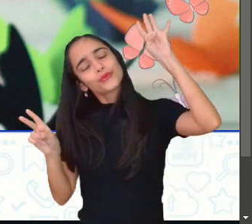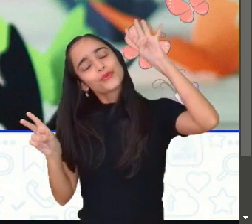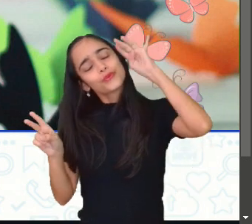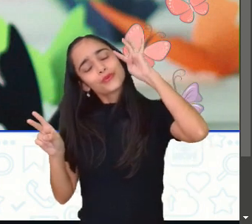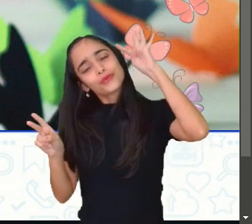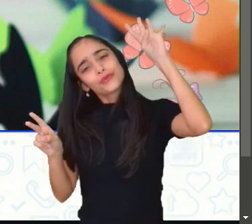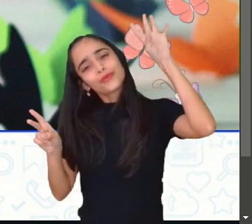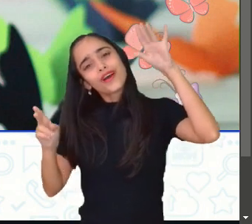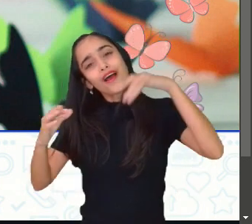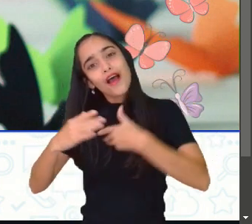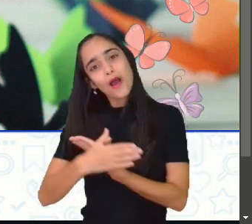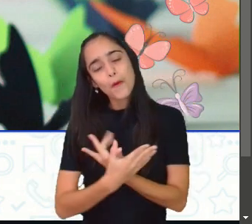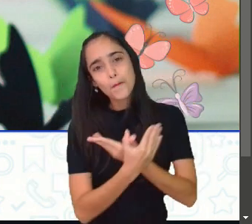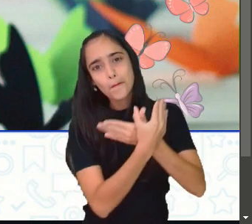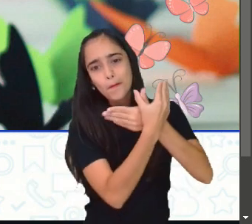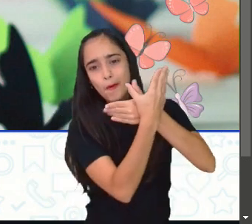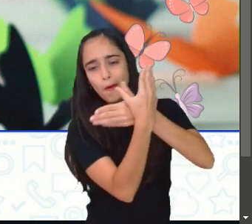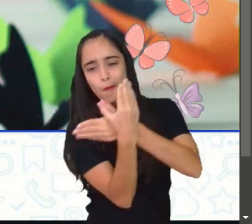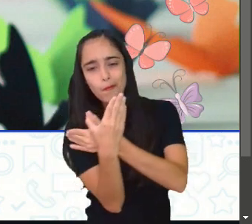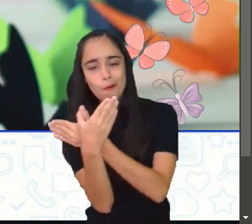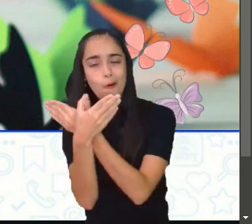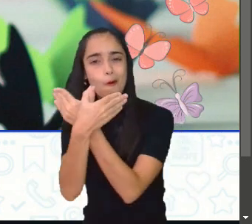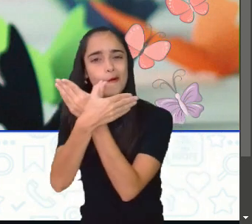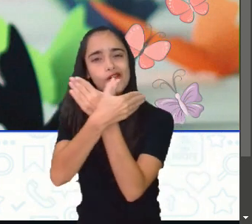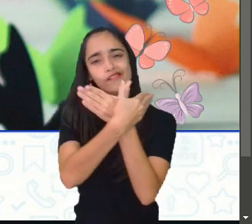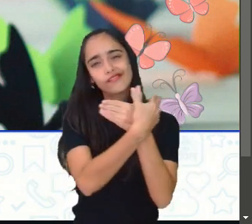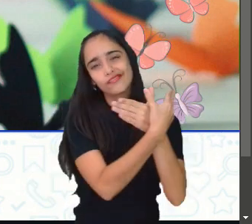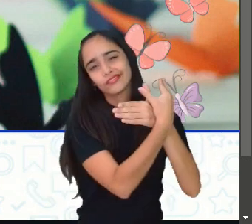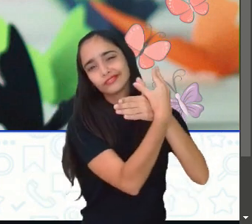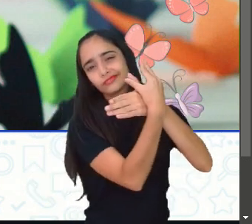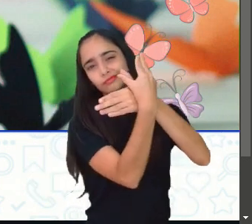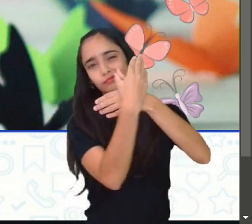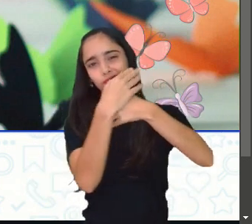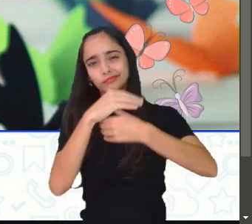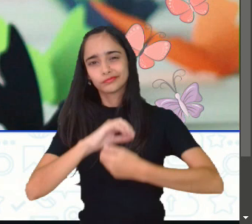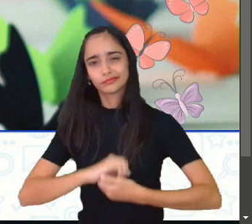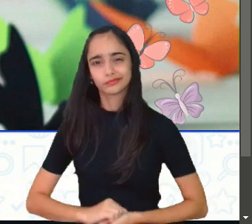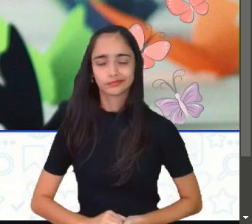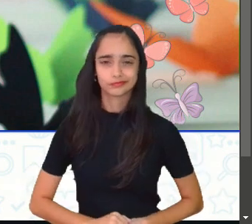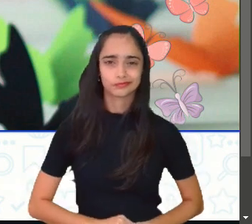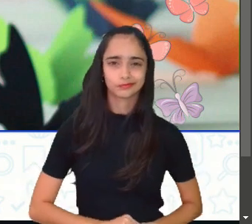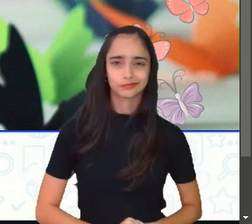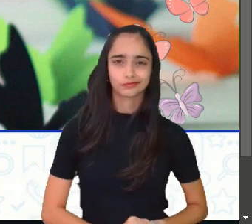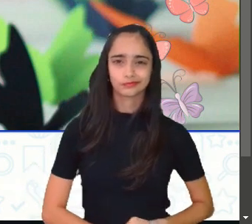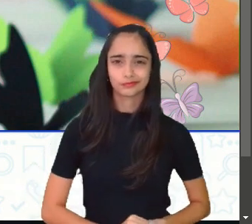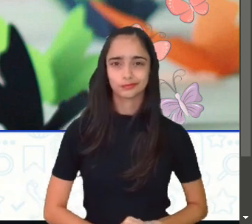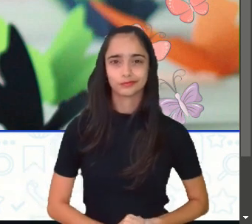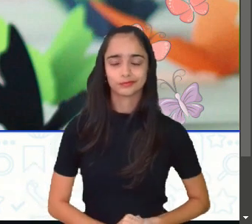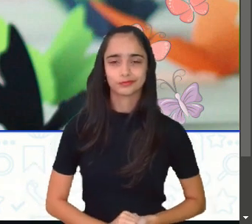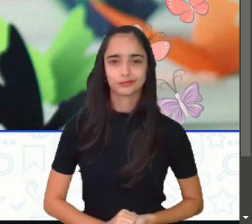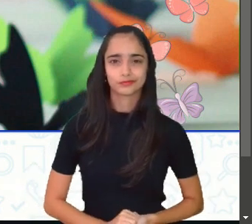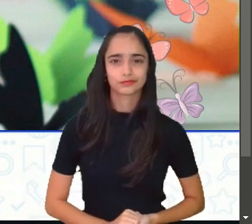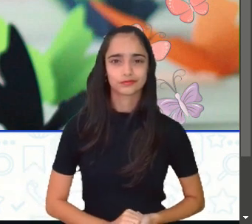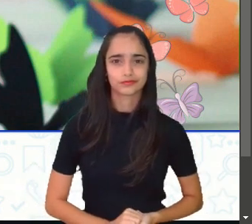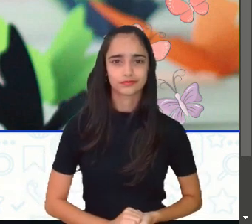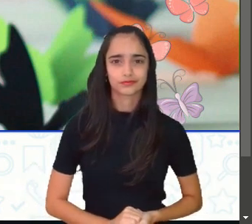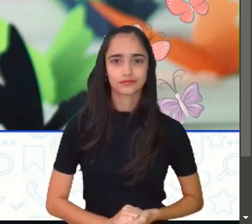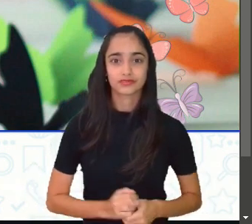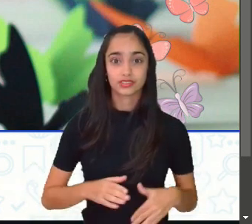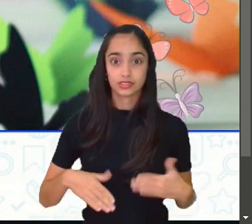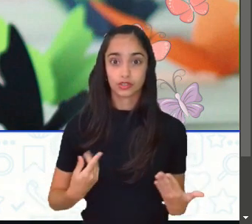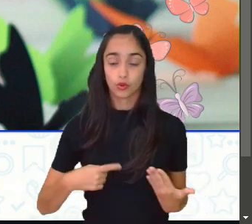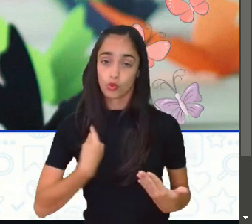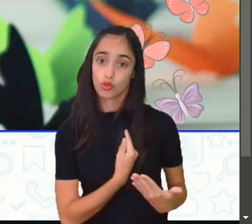deitada nas suas costas e as asas de veludo a afagavam no bater do voo. Então aqui a gente tem o